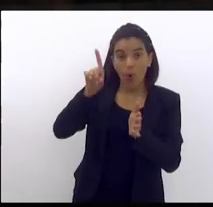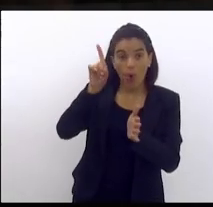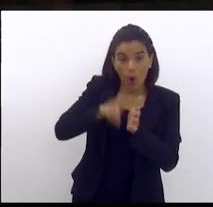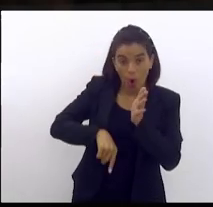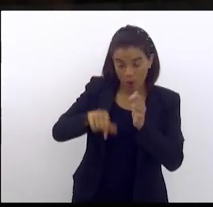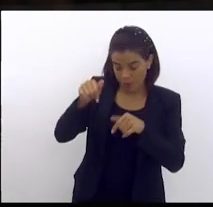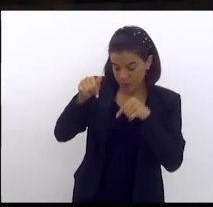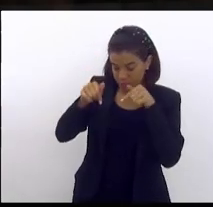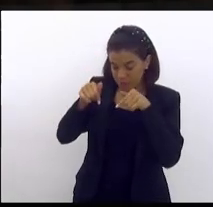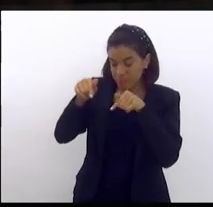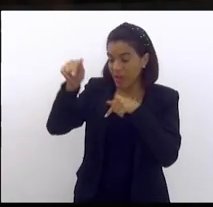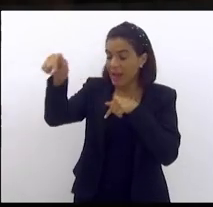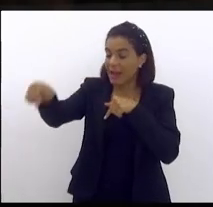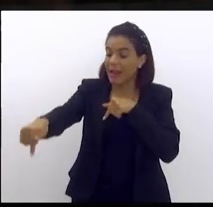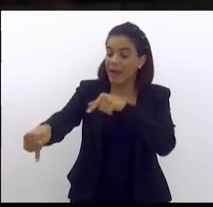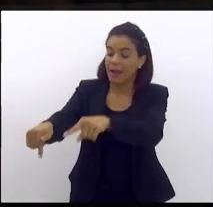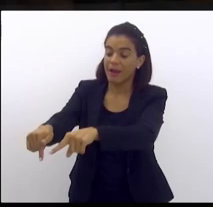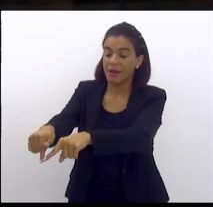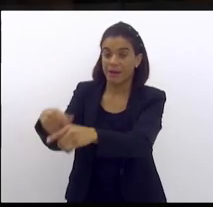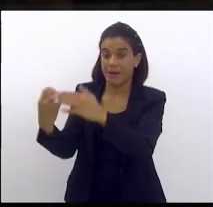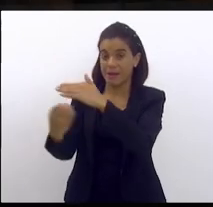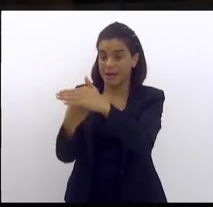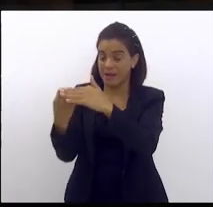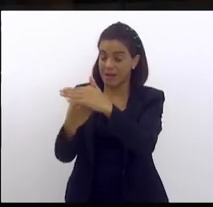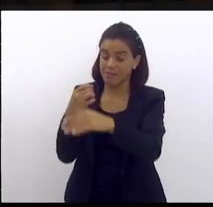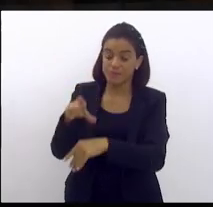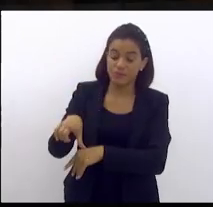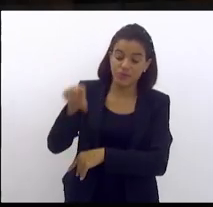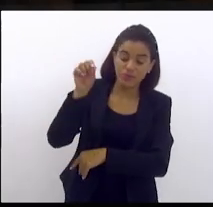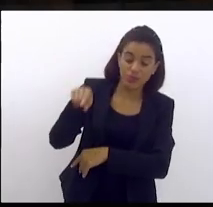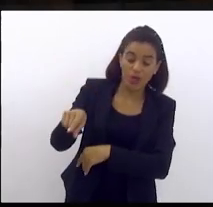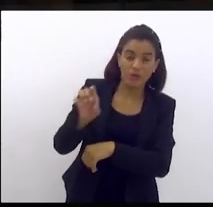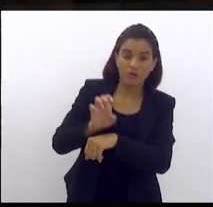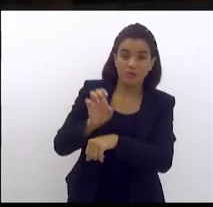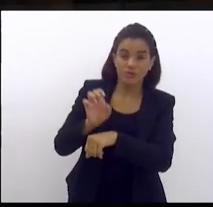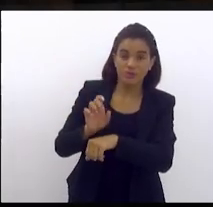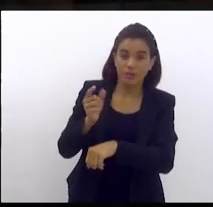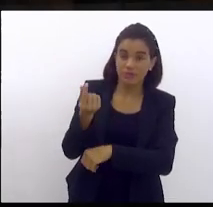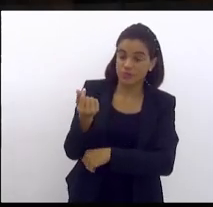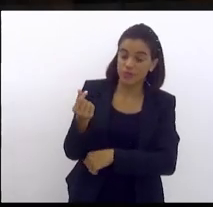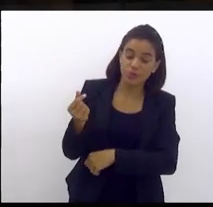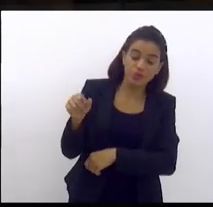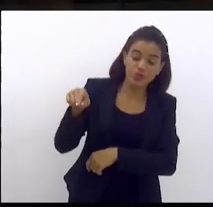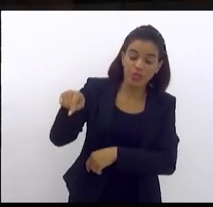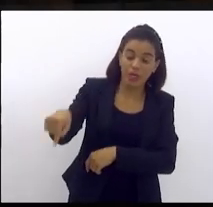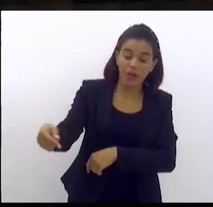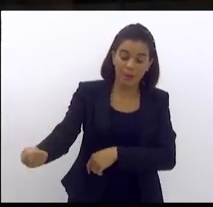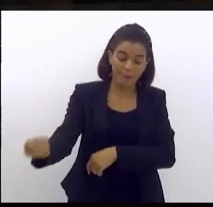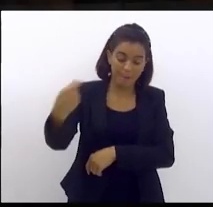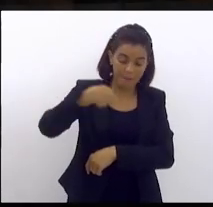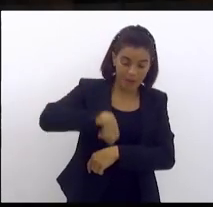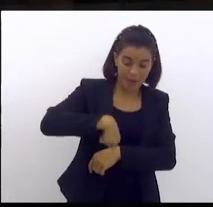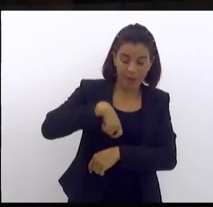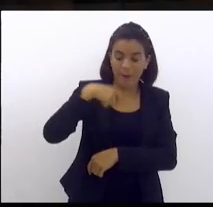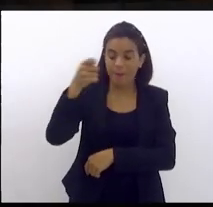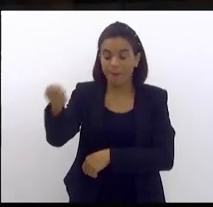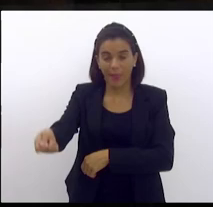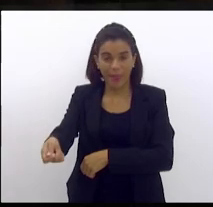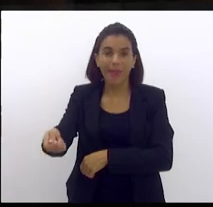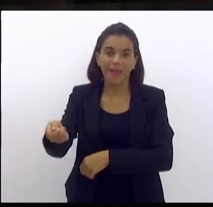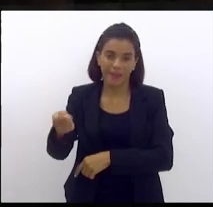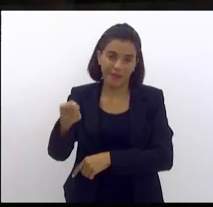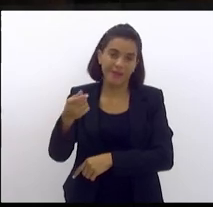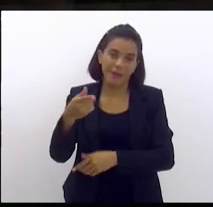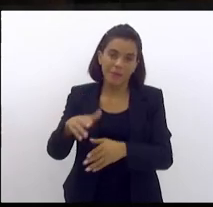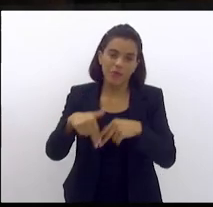destino a empresa vai escolher o estado para ficar função de logística segurança e